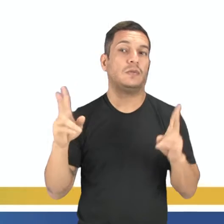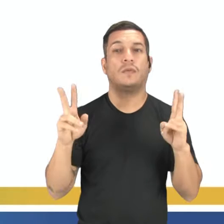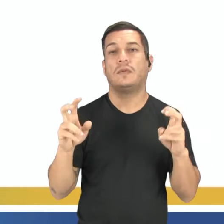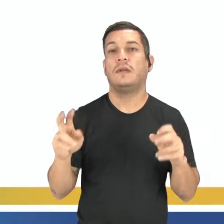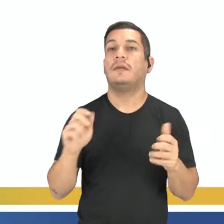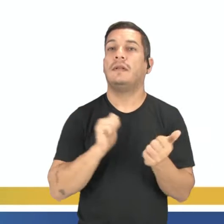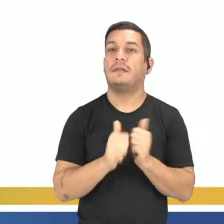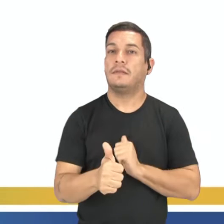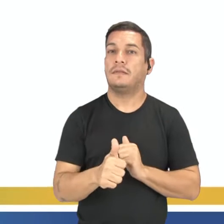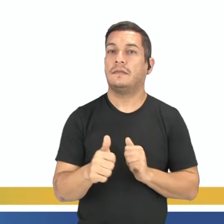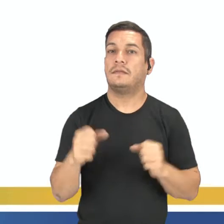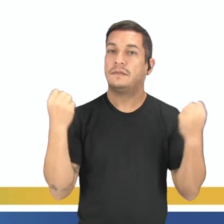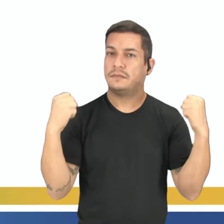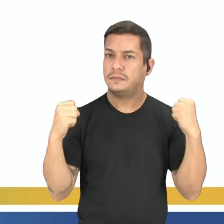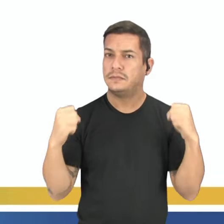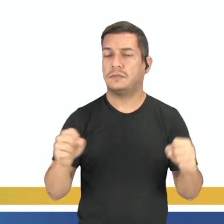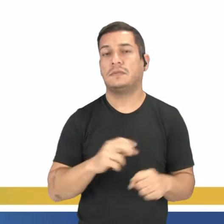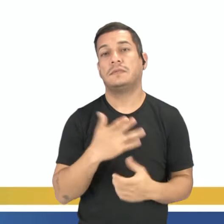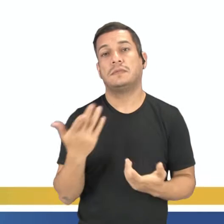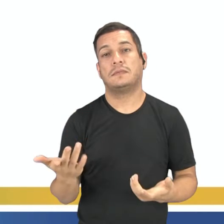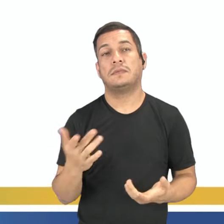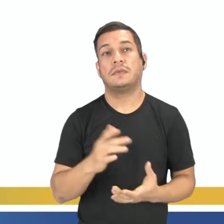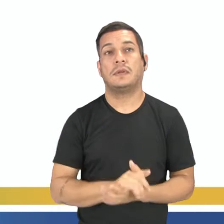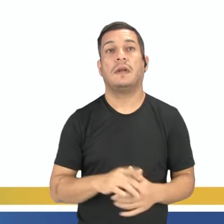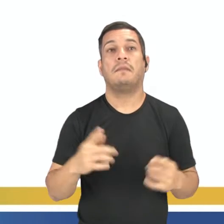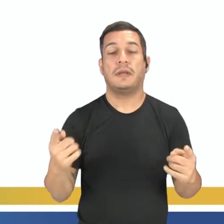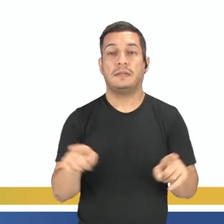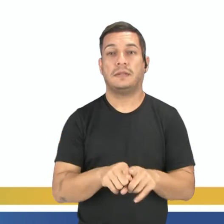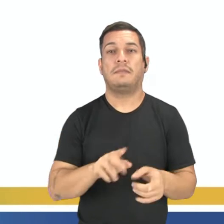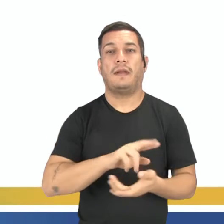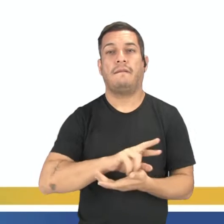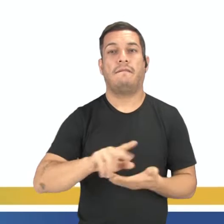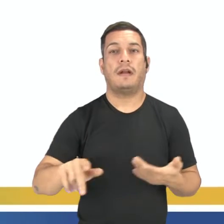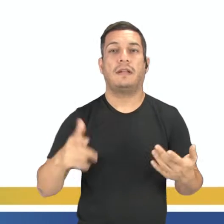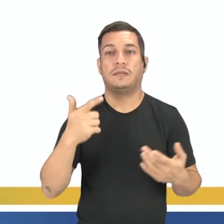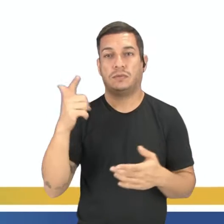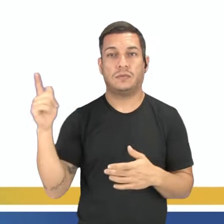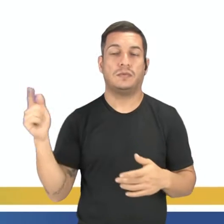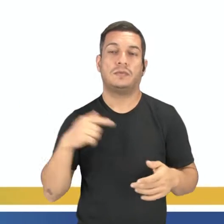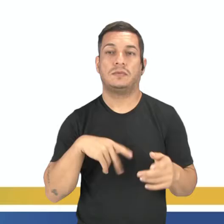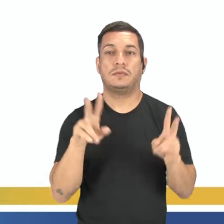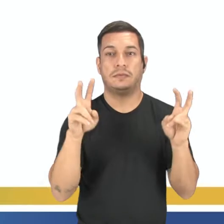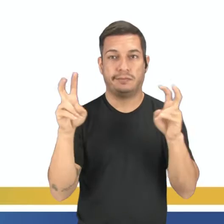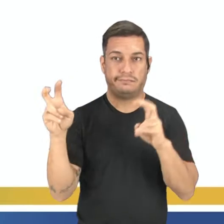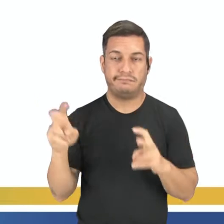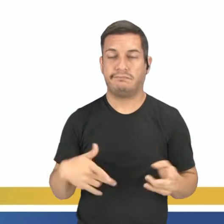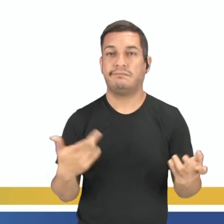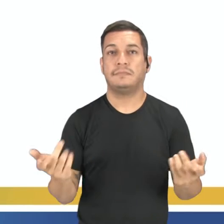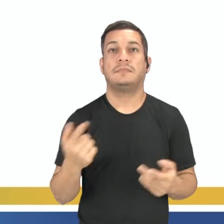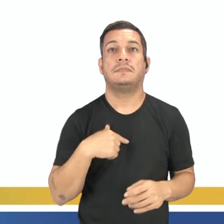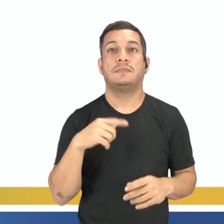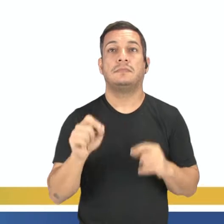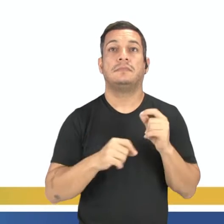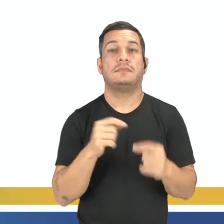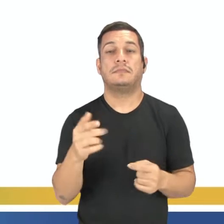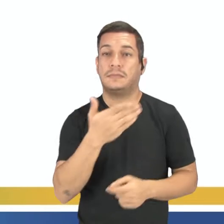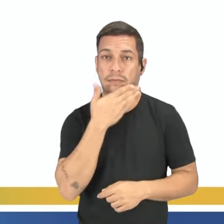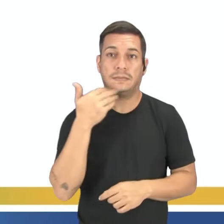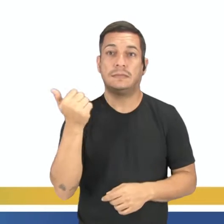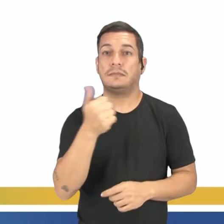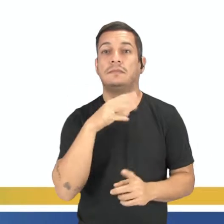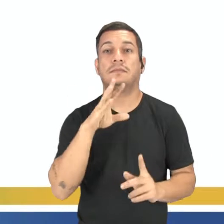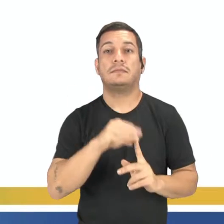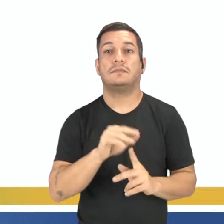da educação física ou do esporte de rendimento, mas em diversas áreas. Correto? Então ela vem nesse sentido de melhorar,